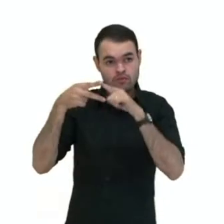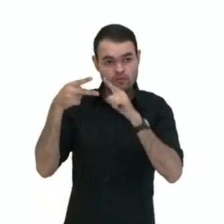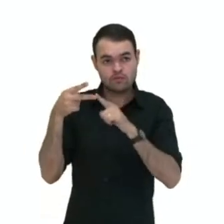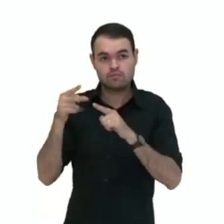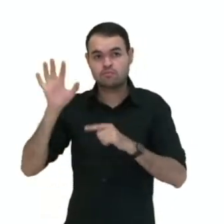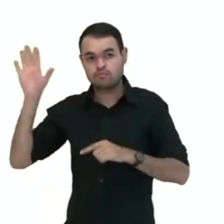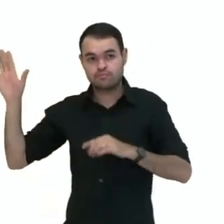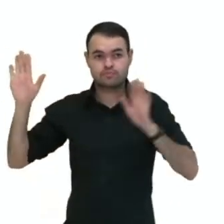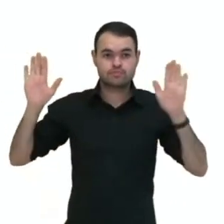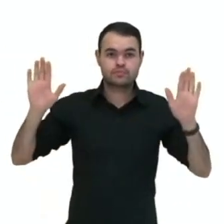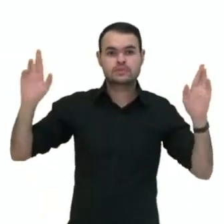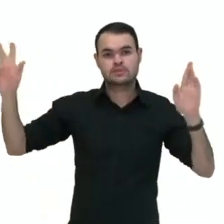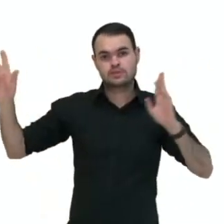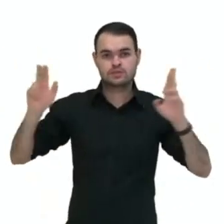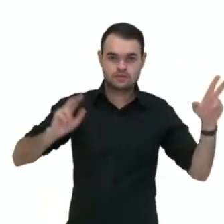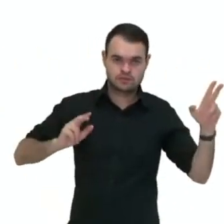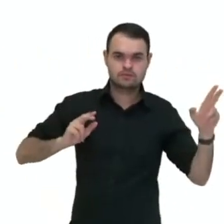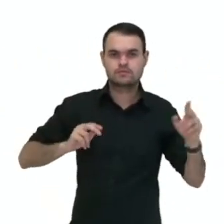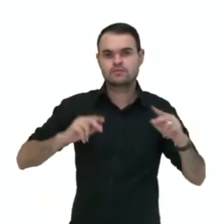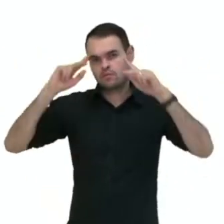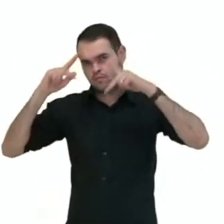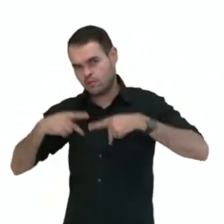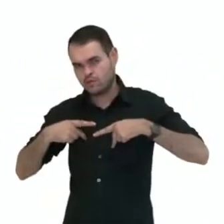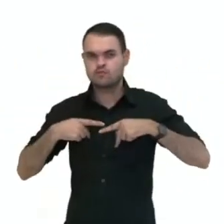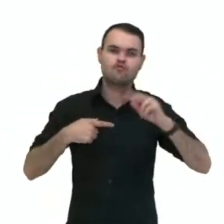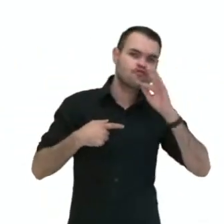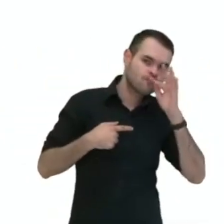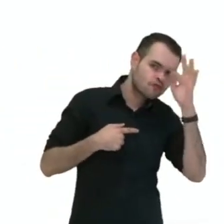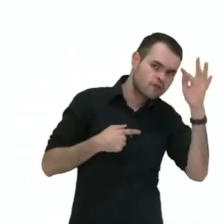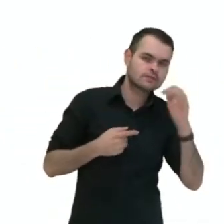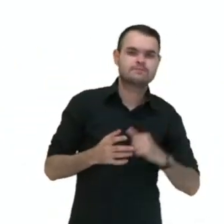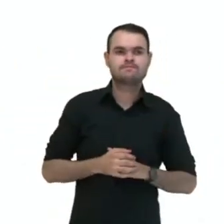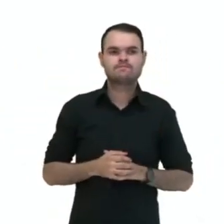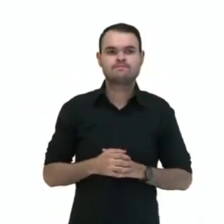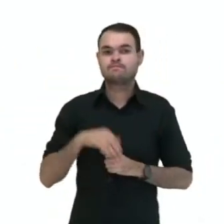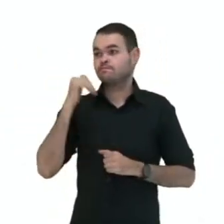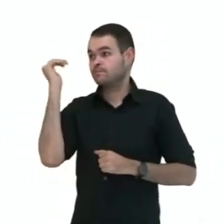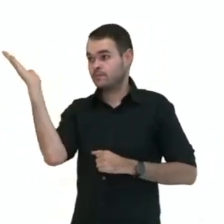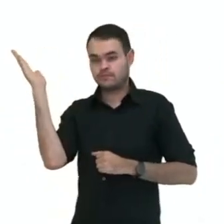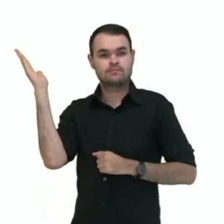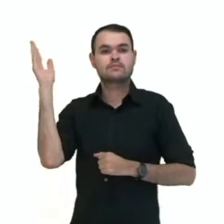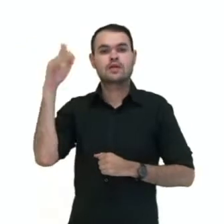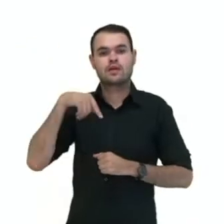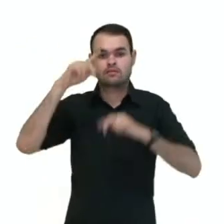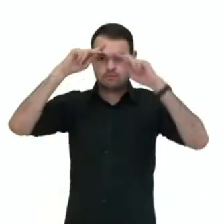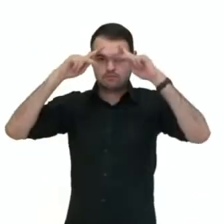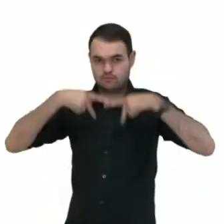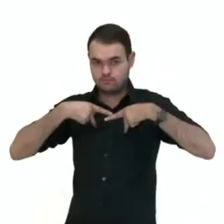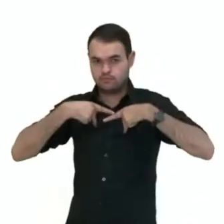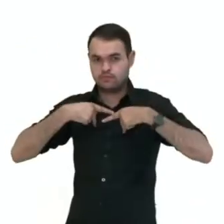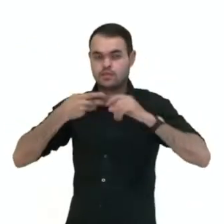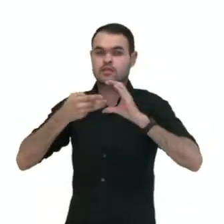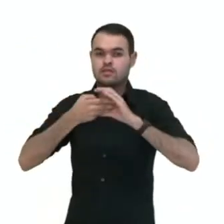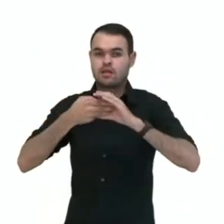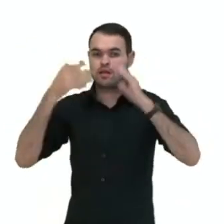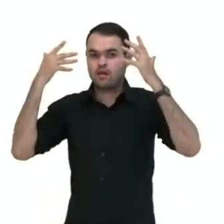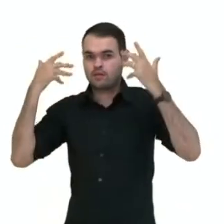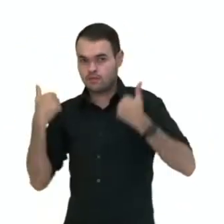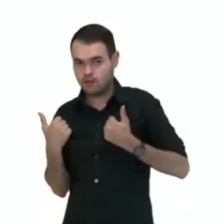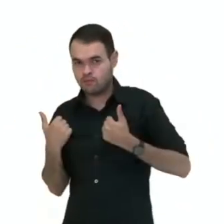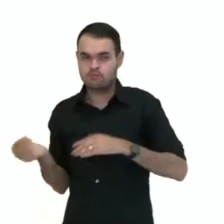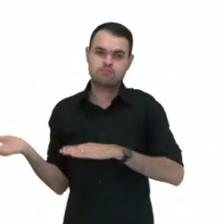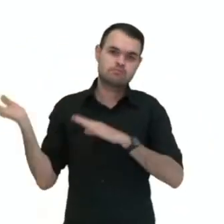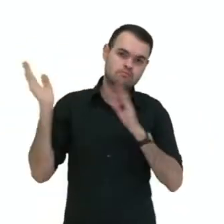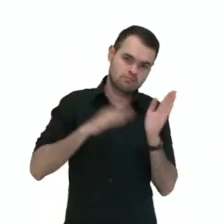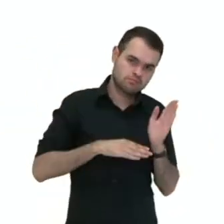organismos diferentes, mas eles têm algo em comum. Aqui um ser humano, célula animal, um